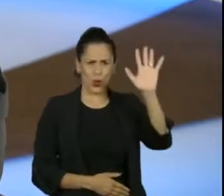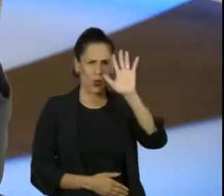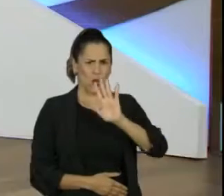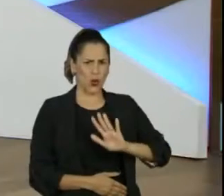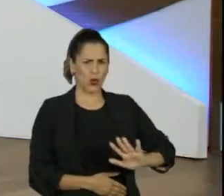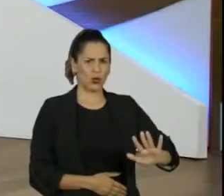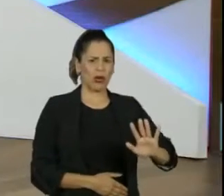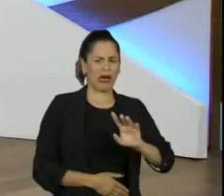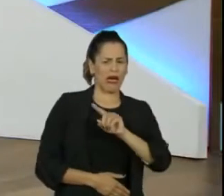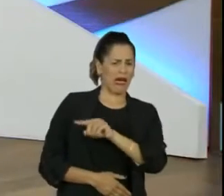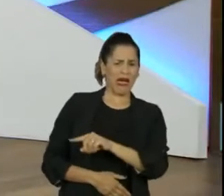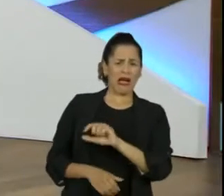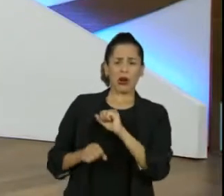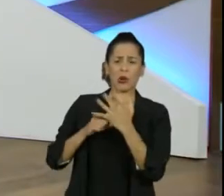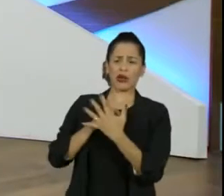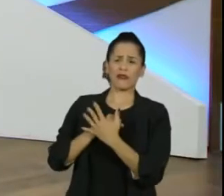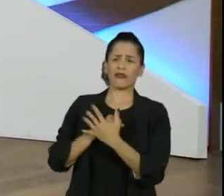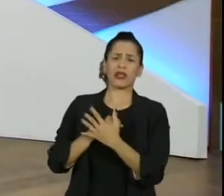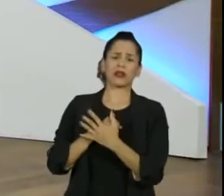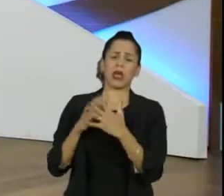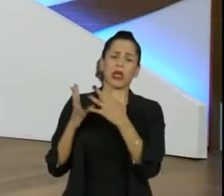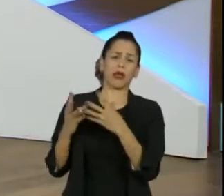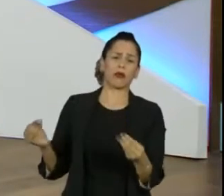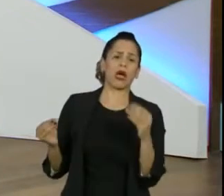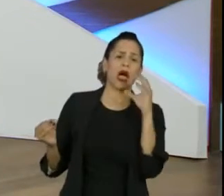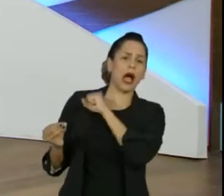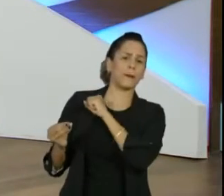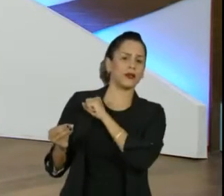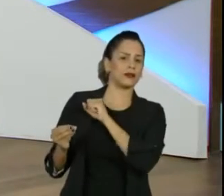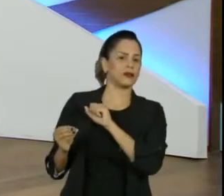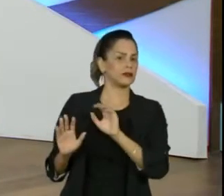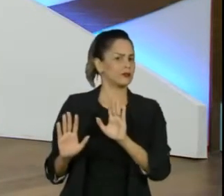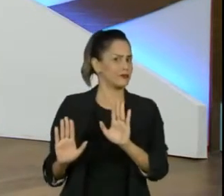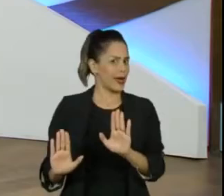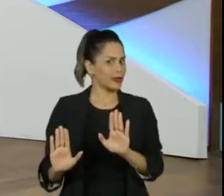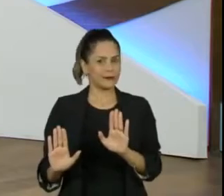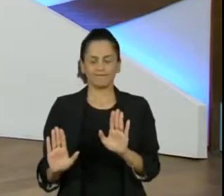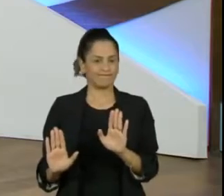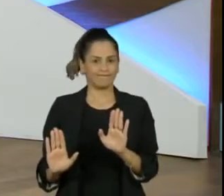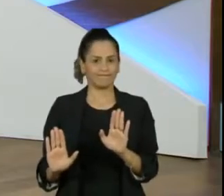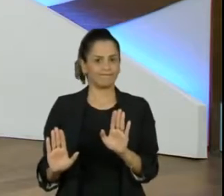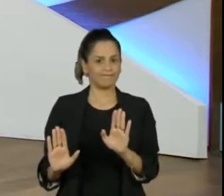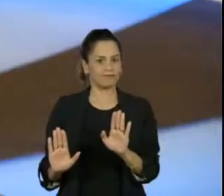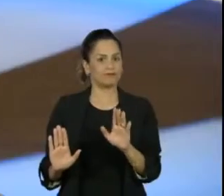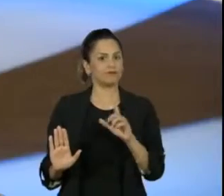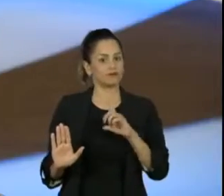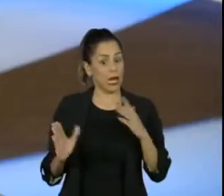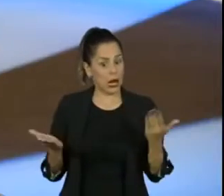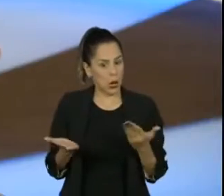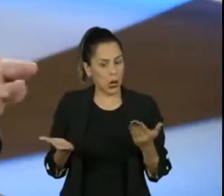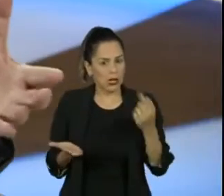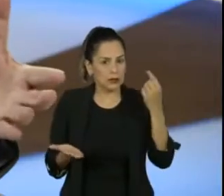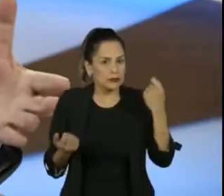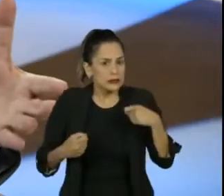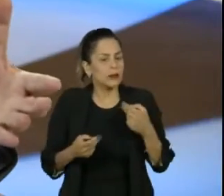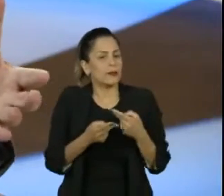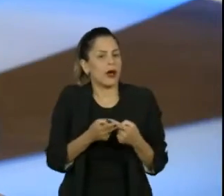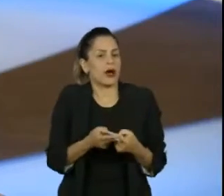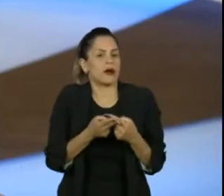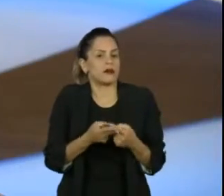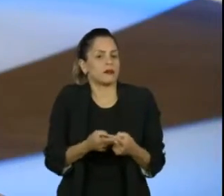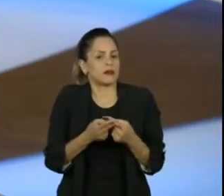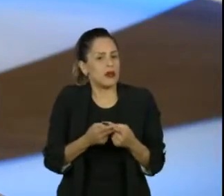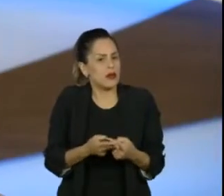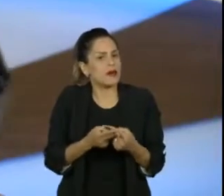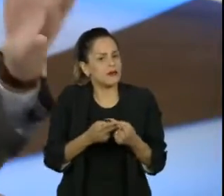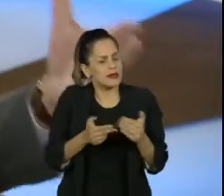a pandemia. Mas nós estamos a um passo, quer dizer, nós temos que ter um pouquinho mais de paciência,